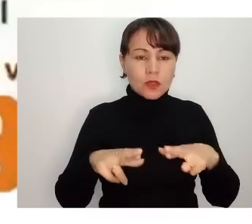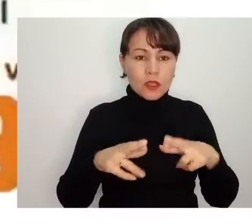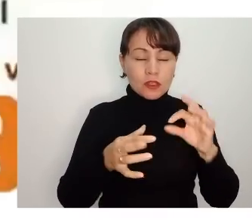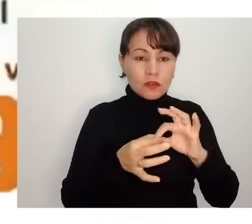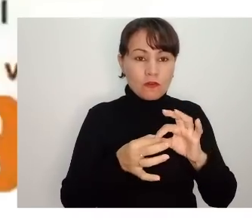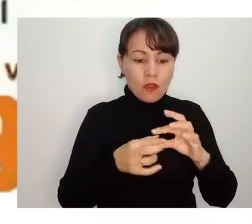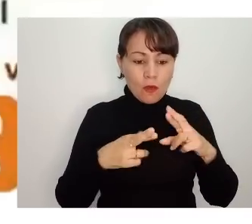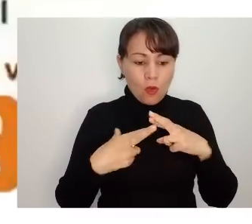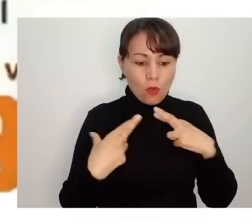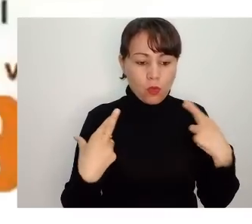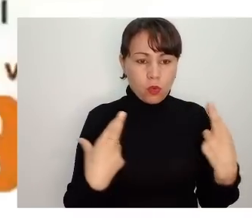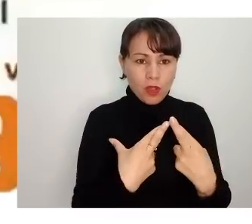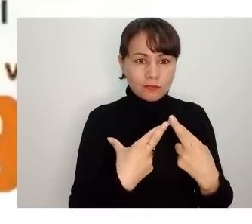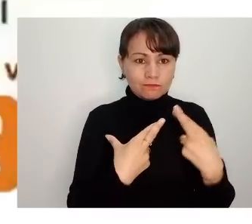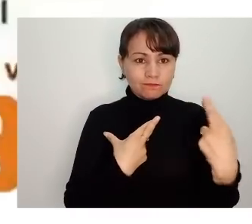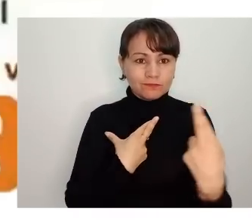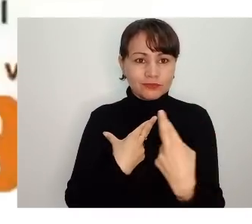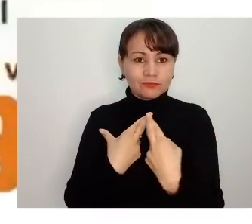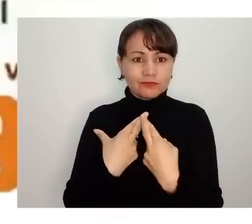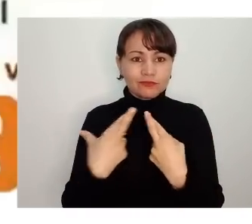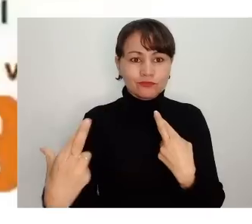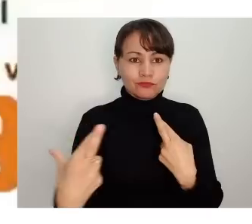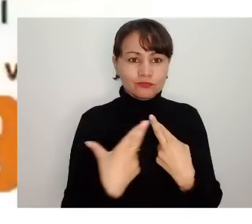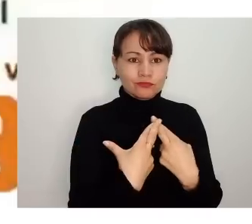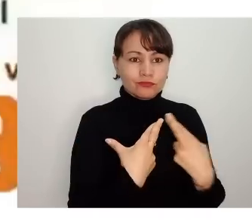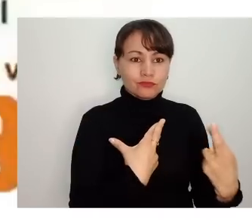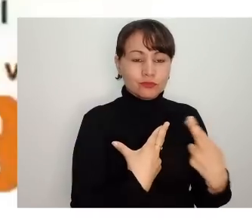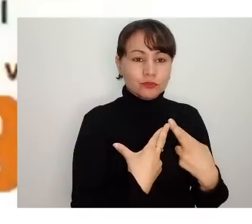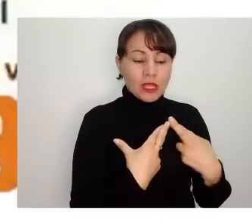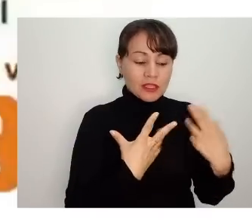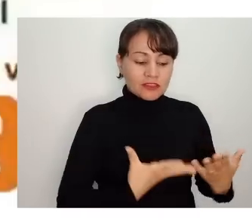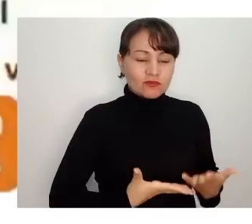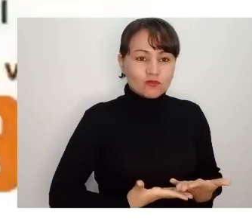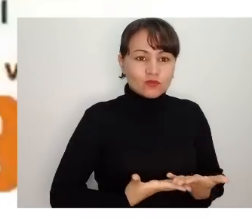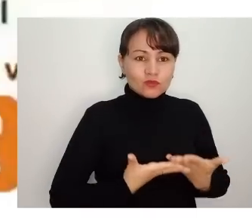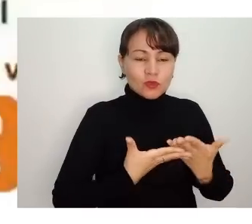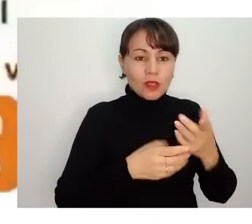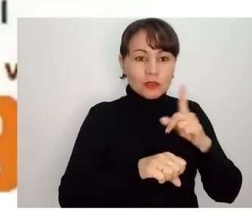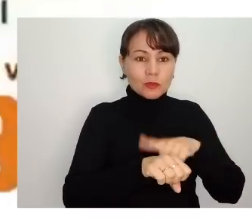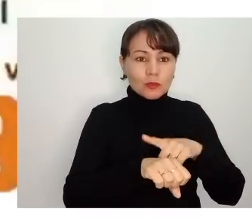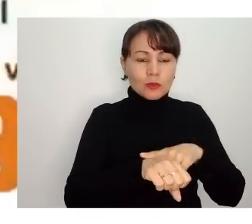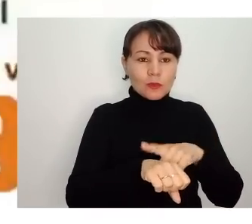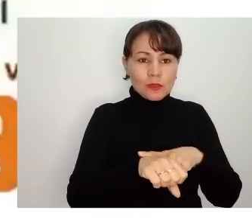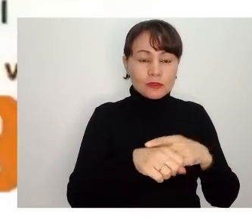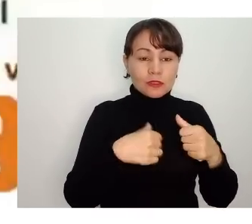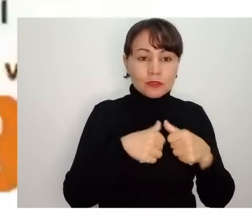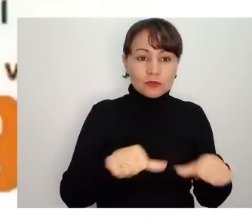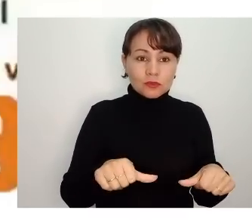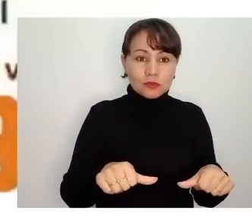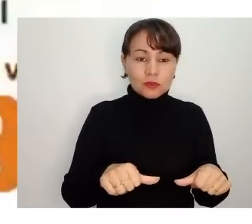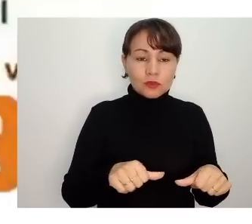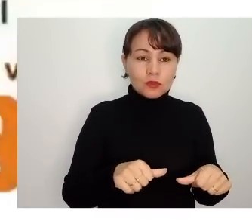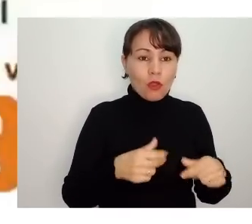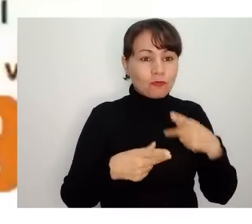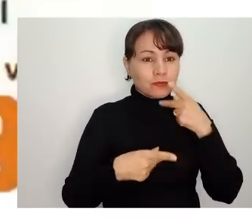Então, forma uma rede neuronal que são estimuladas no momento quando eu